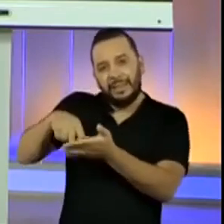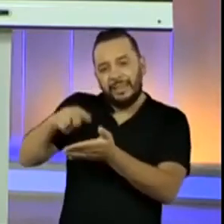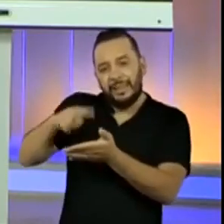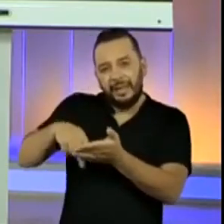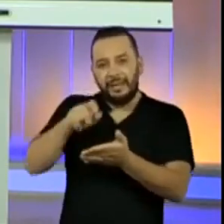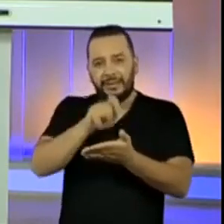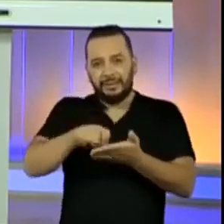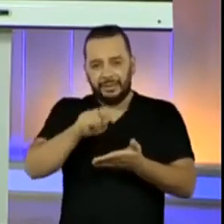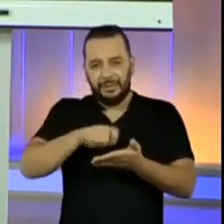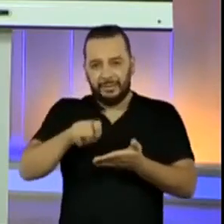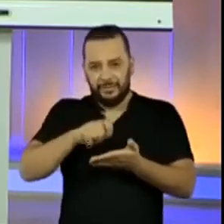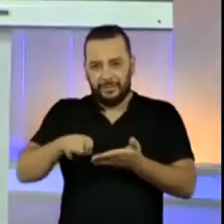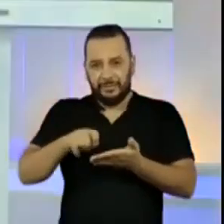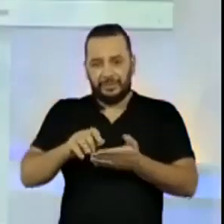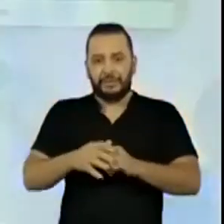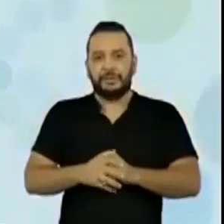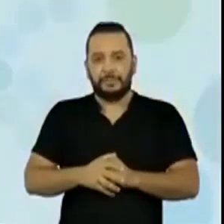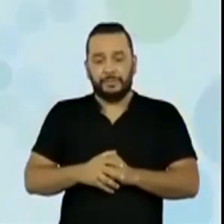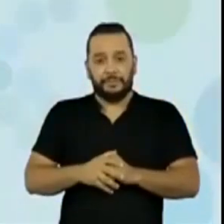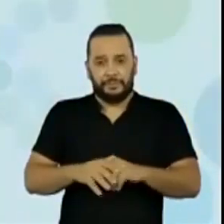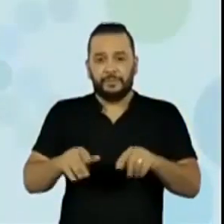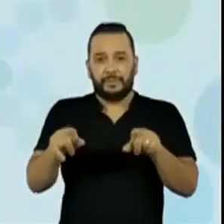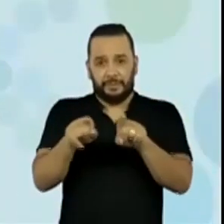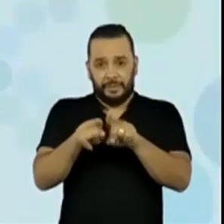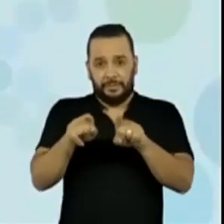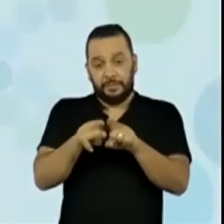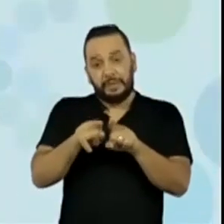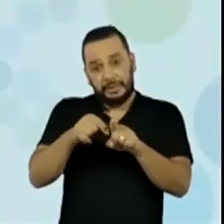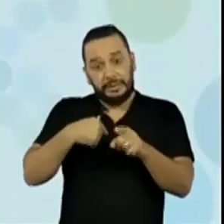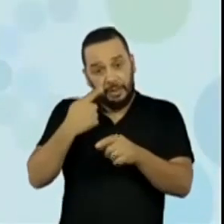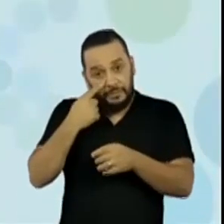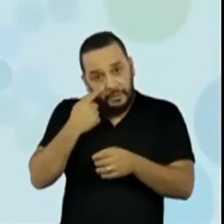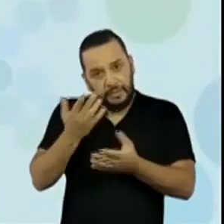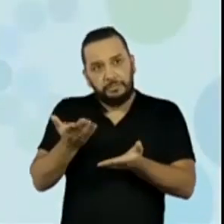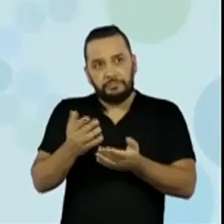laranja. Então, se vocês quiserem acompanhar, ele também está lá, tá bom?